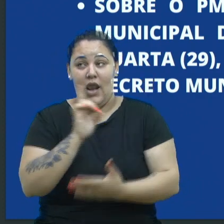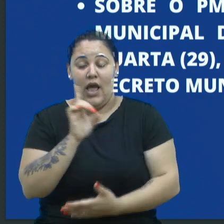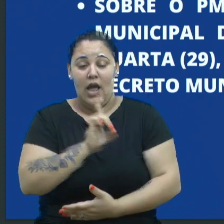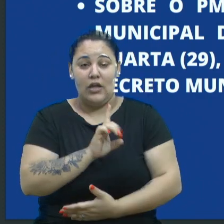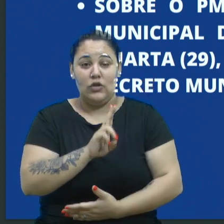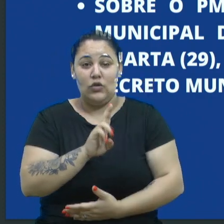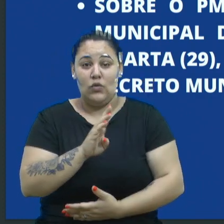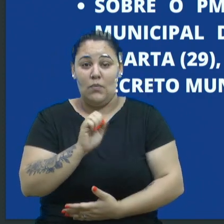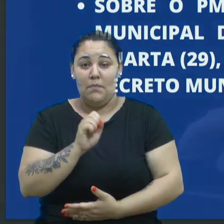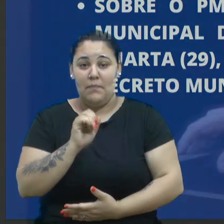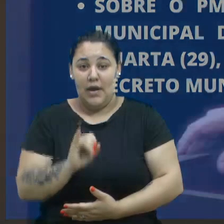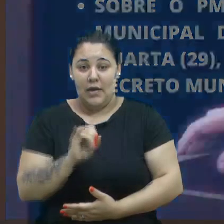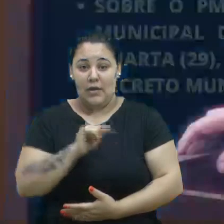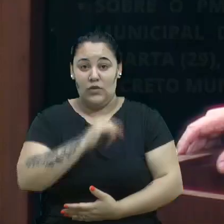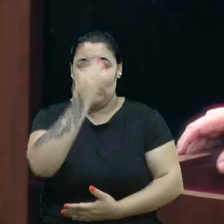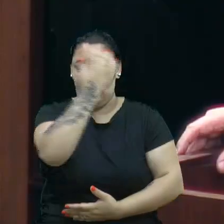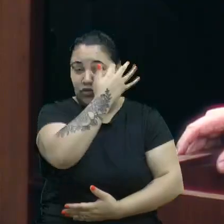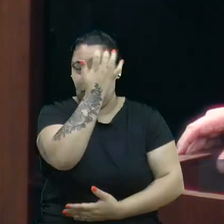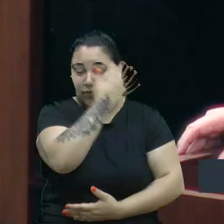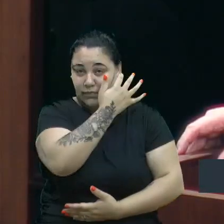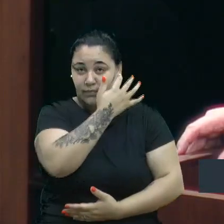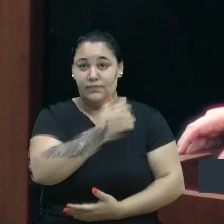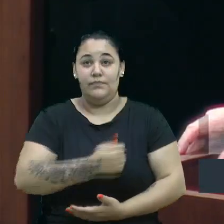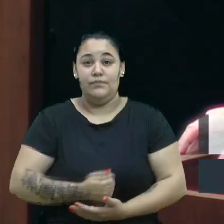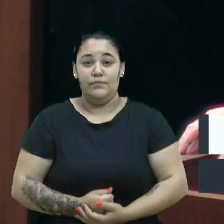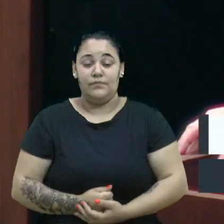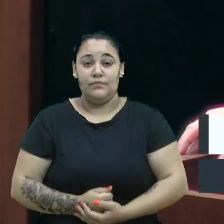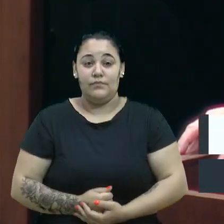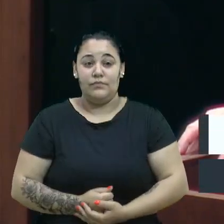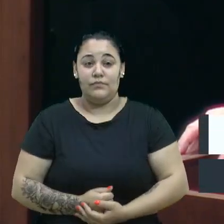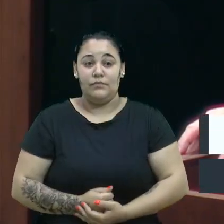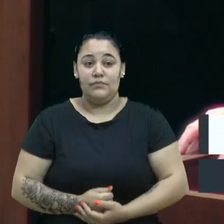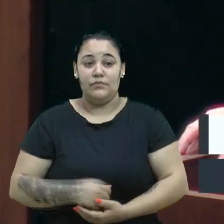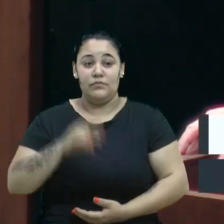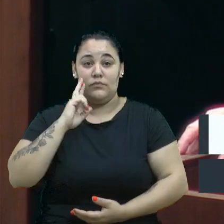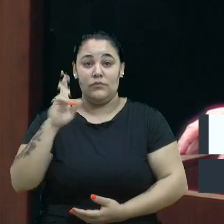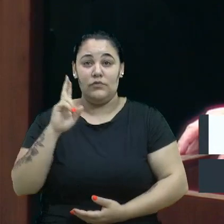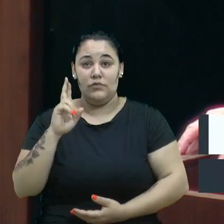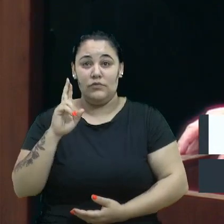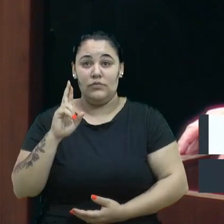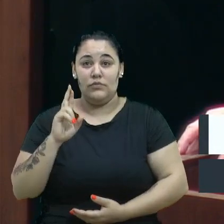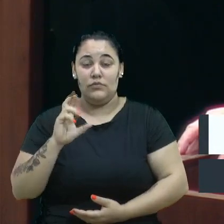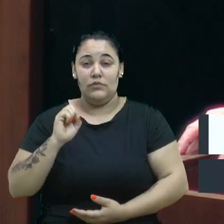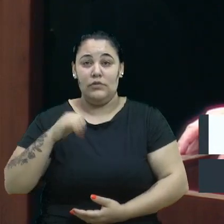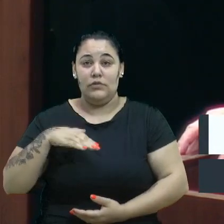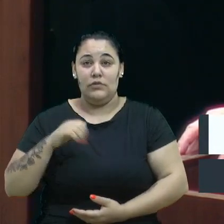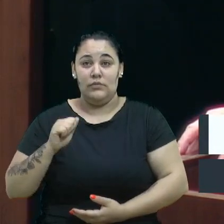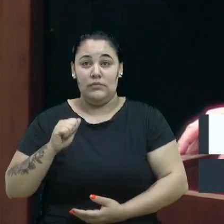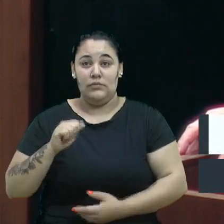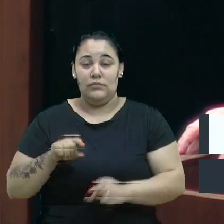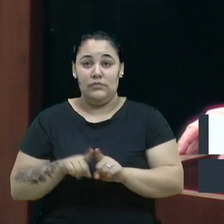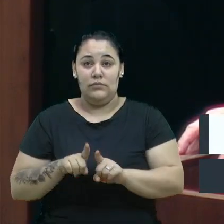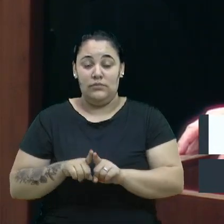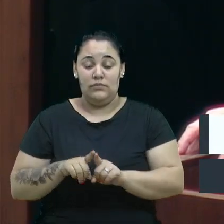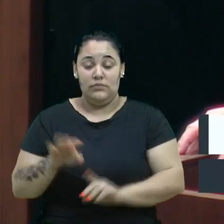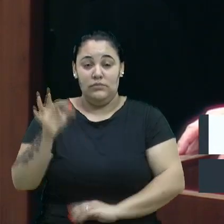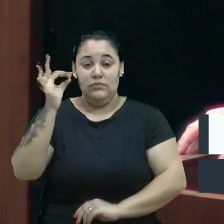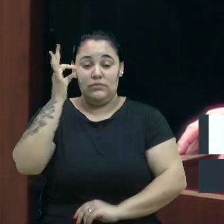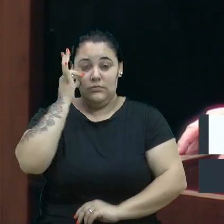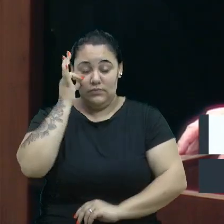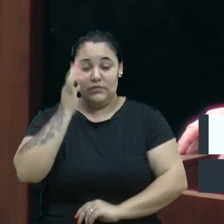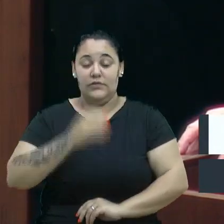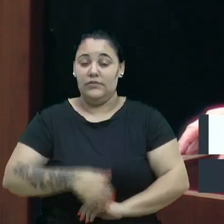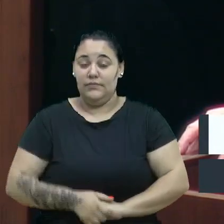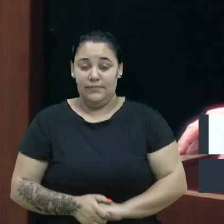prefeito Adiló e o diretor da SEMA, né, o senhor Daniel Caravantes, estarão, então,